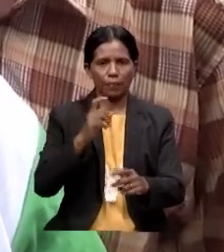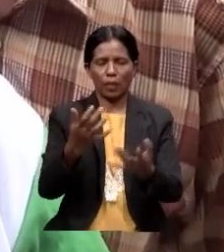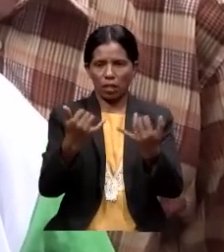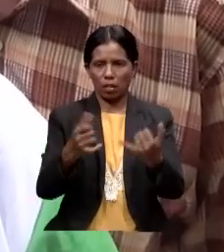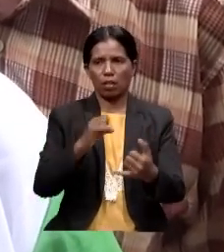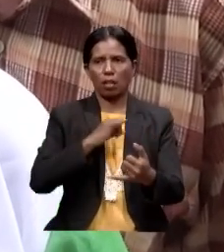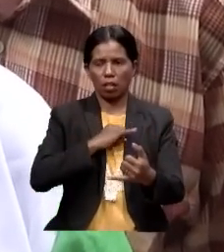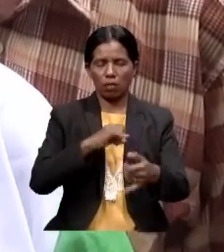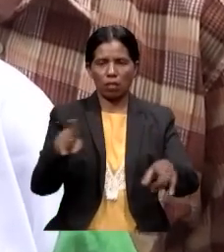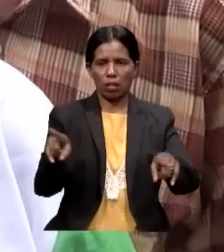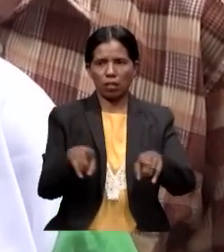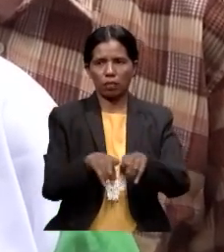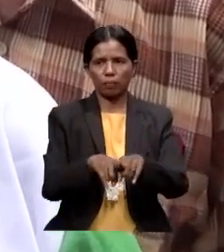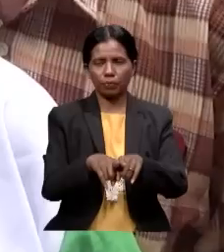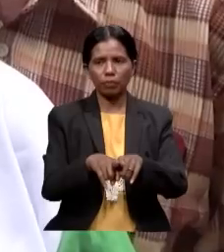ao mudar